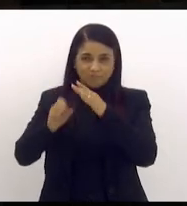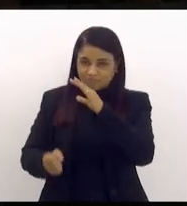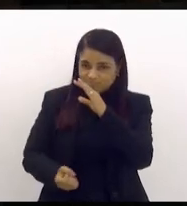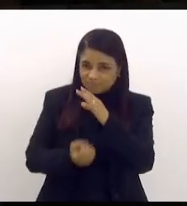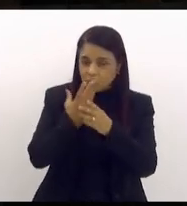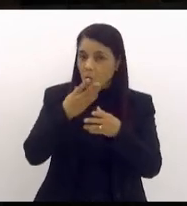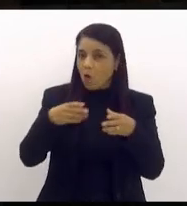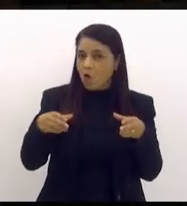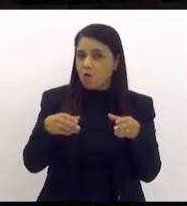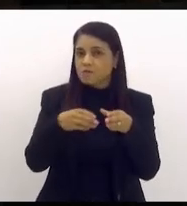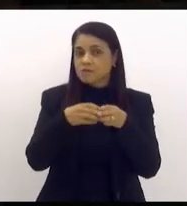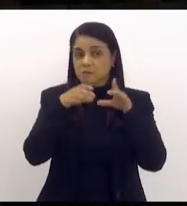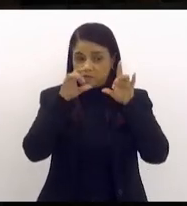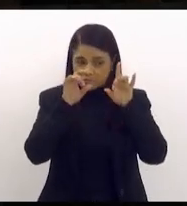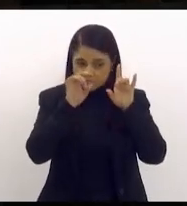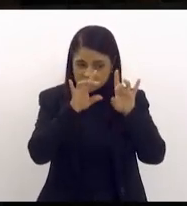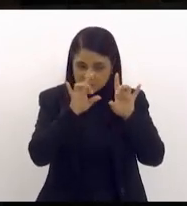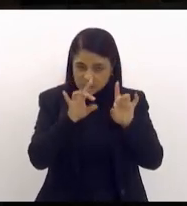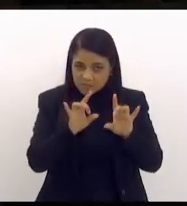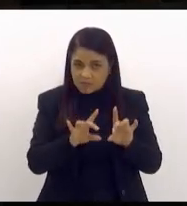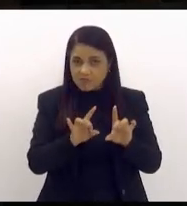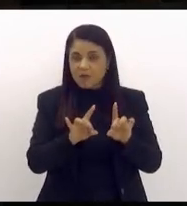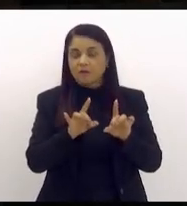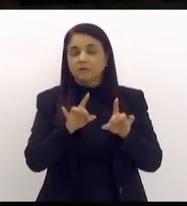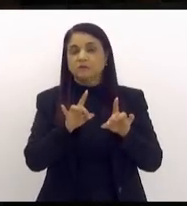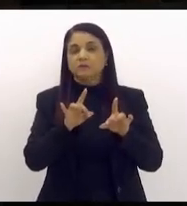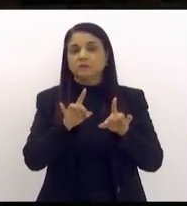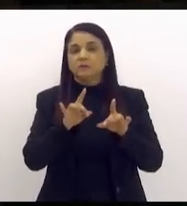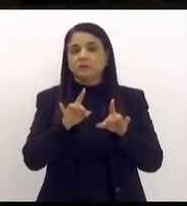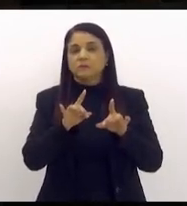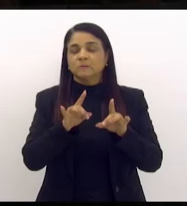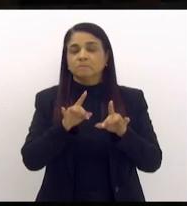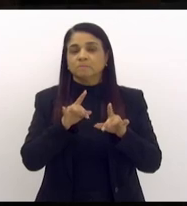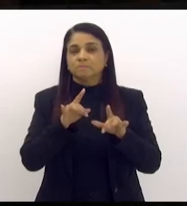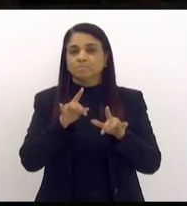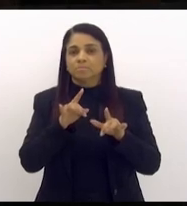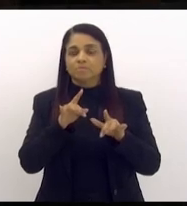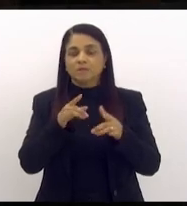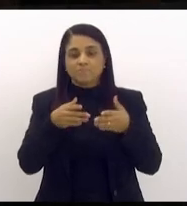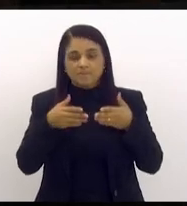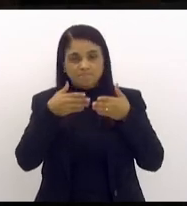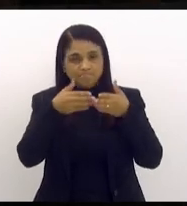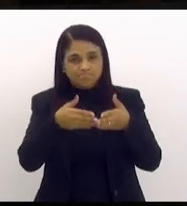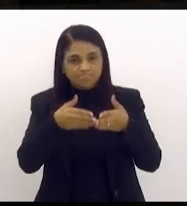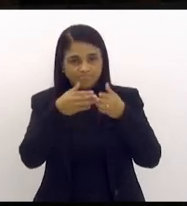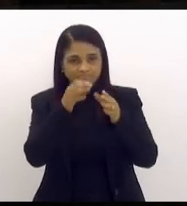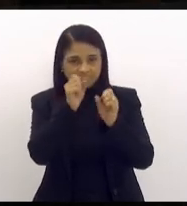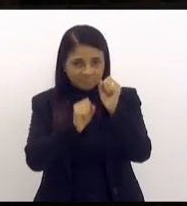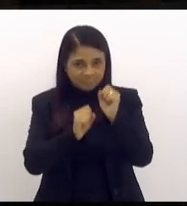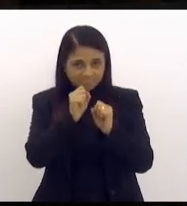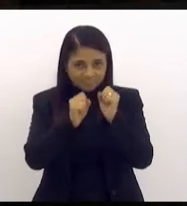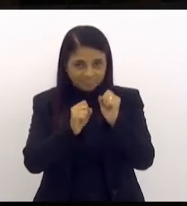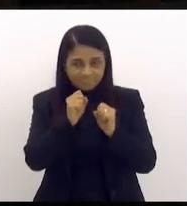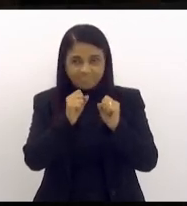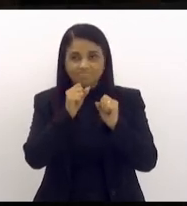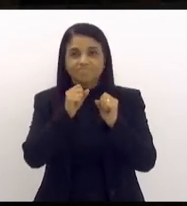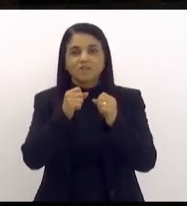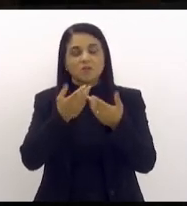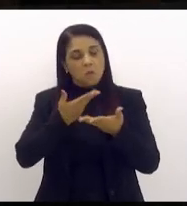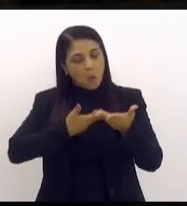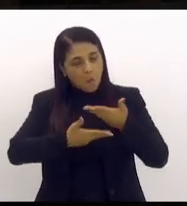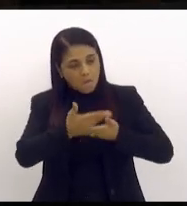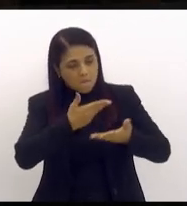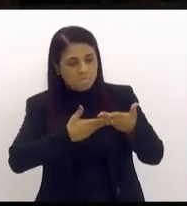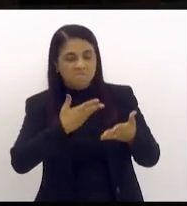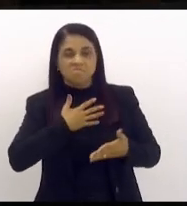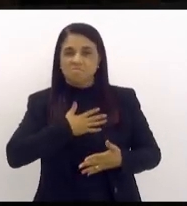comissão específica para tratar da questão da indústria naval e eu tive o prazer de compartilhar com ela